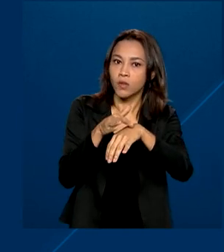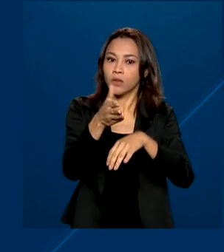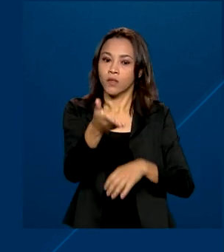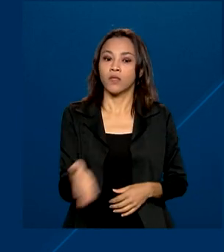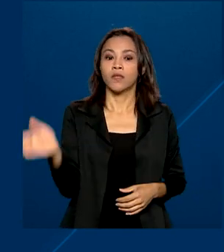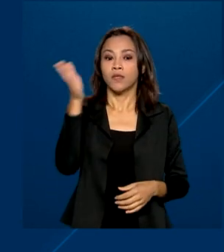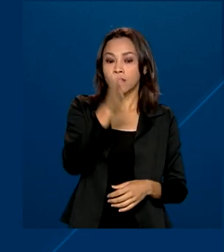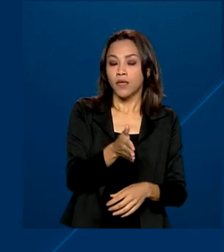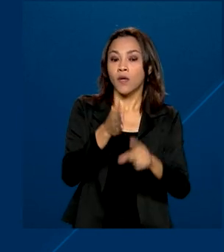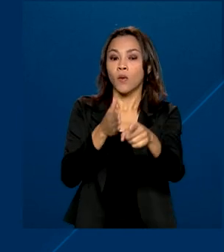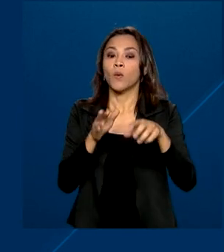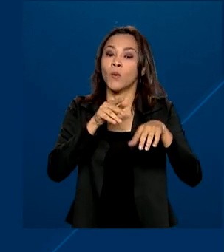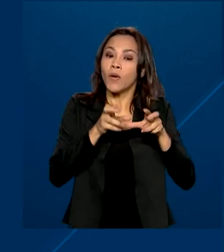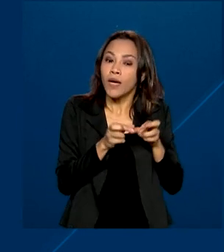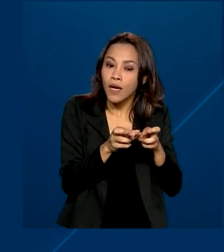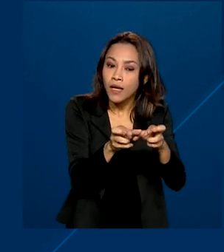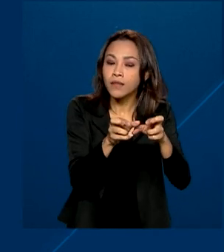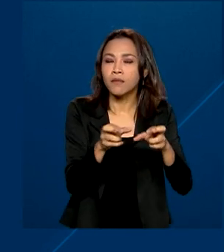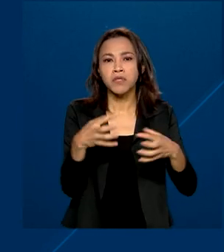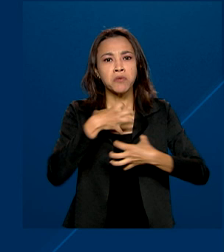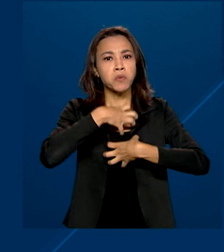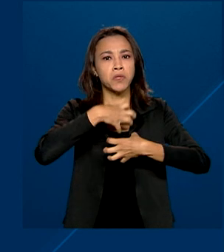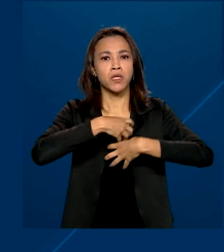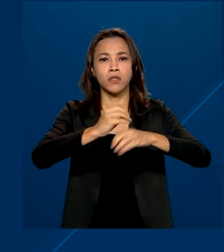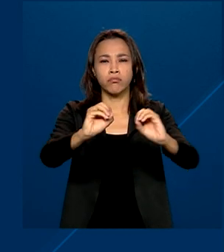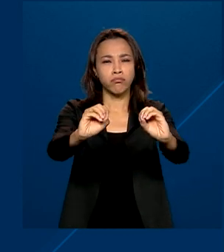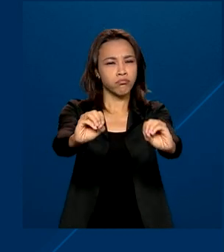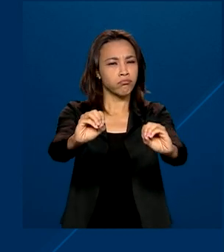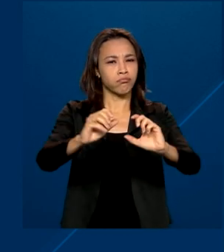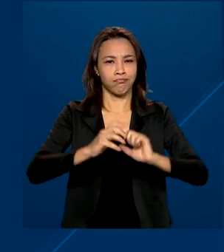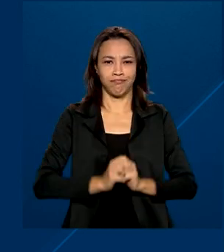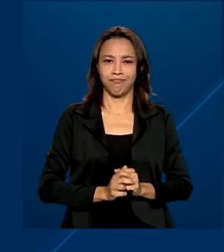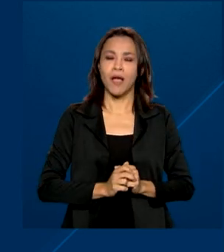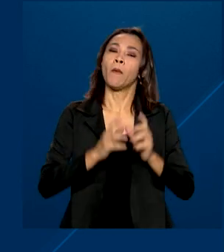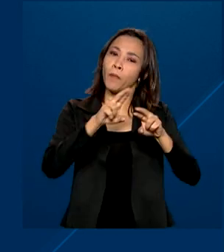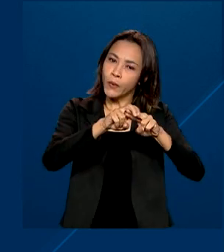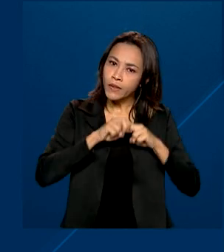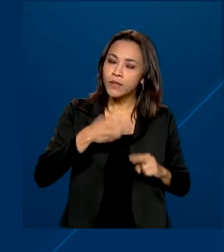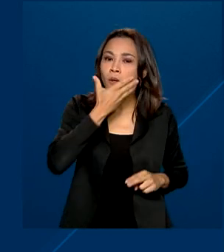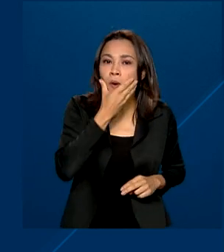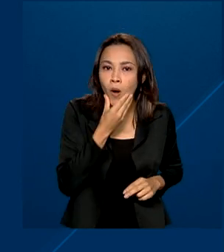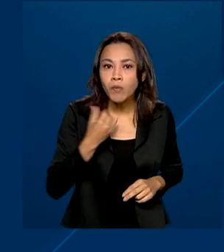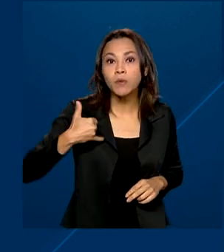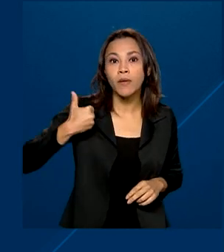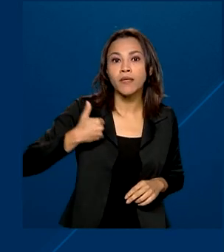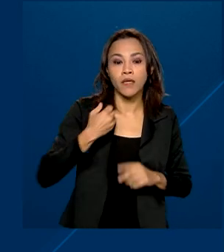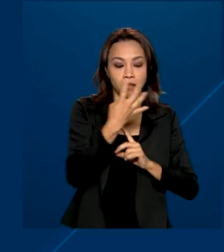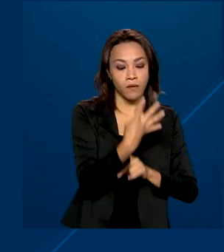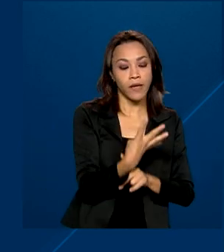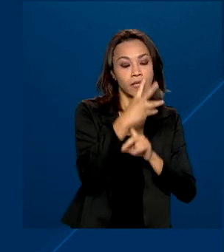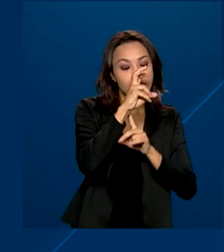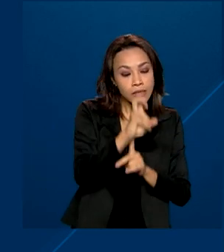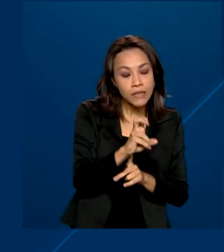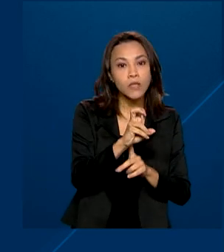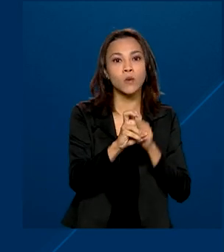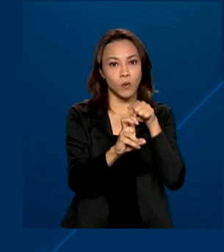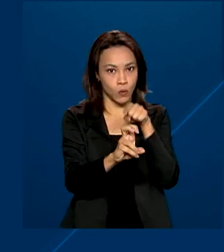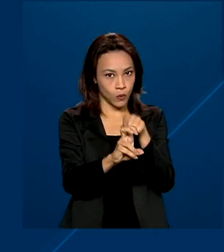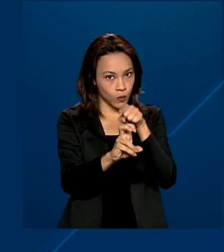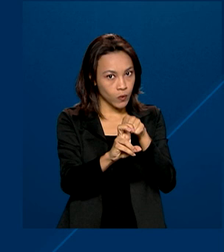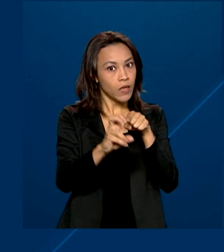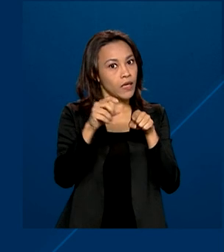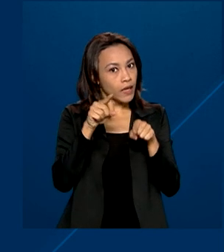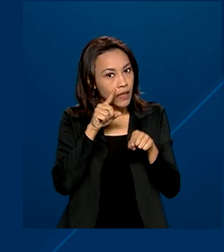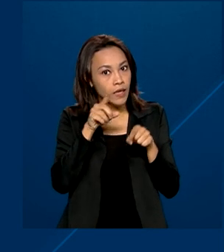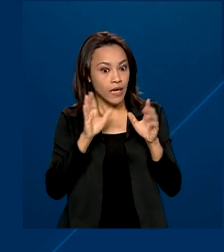o câncer de próstata não apresenta sintomas por isso é fundamental que homens com 45 anos que fazem parte